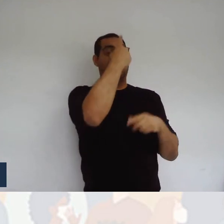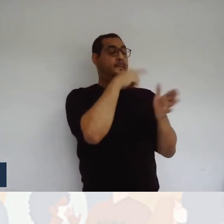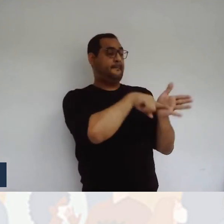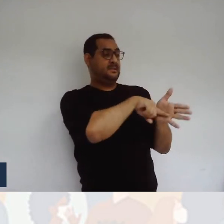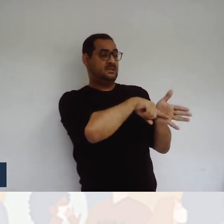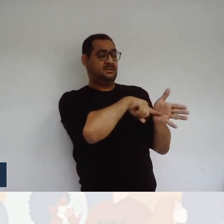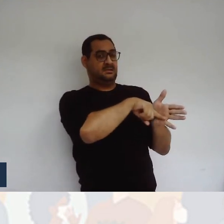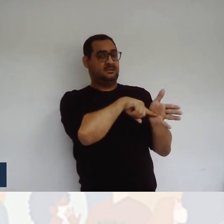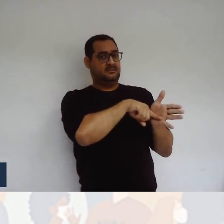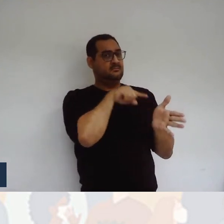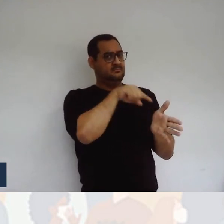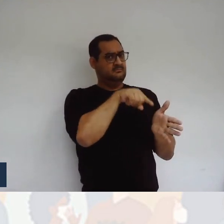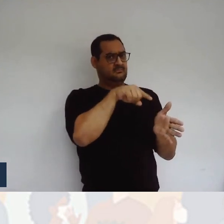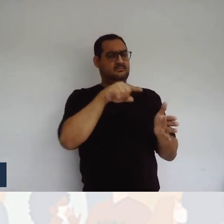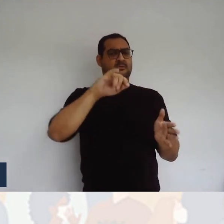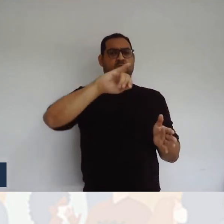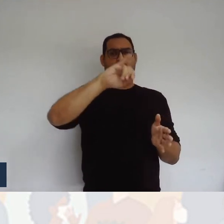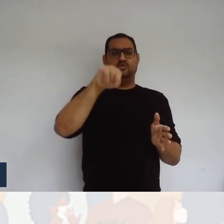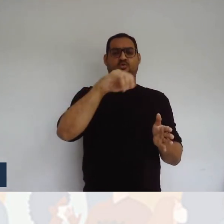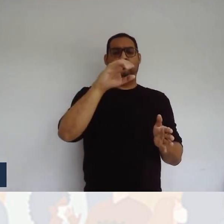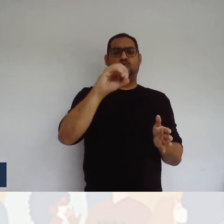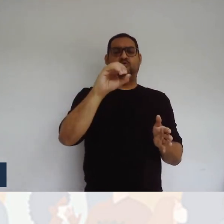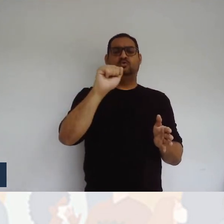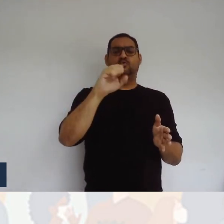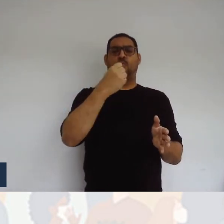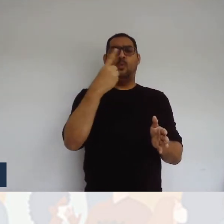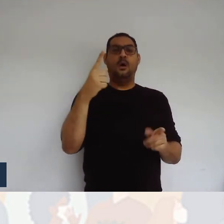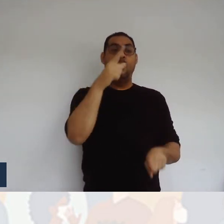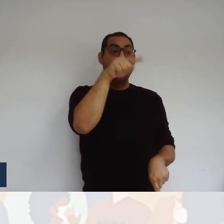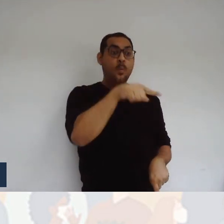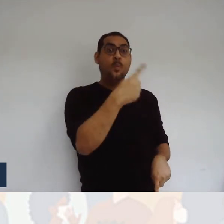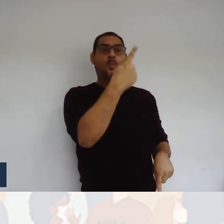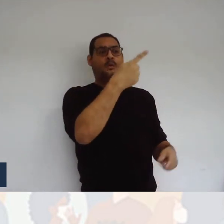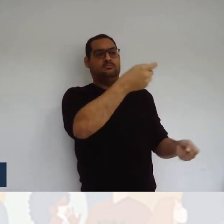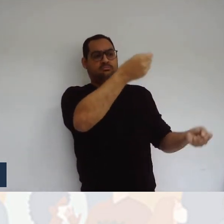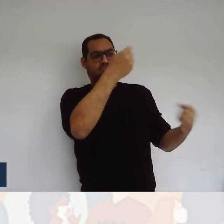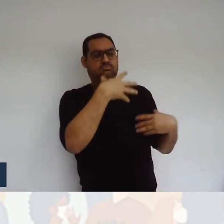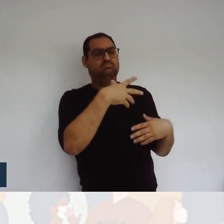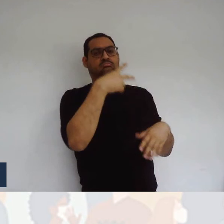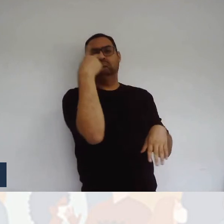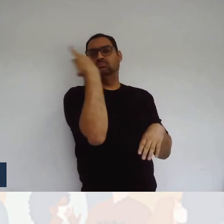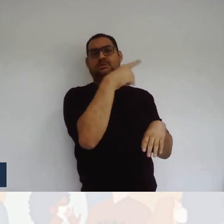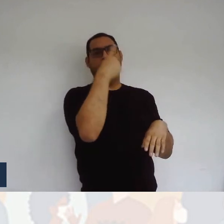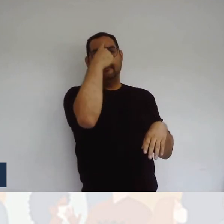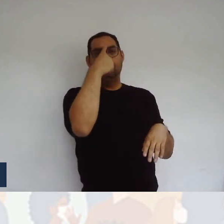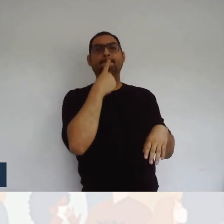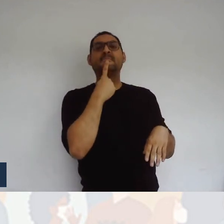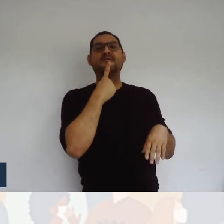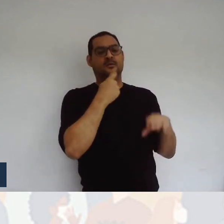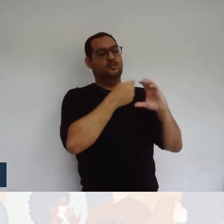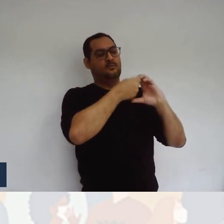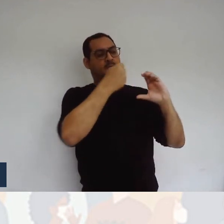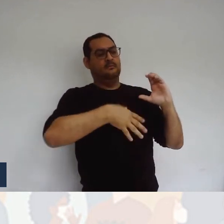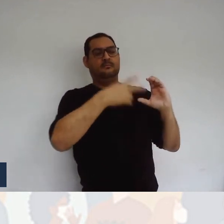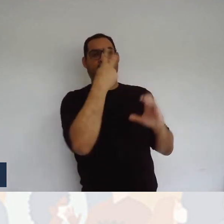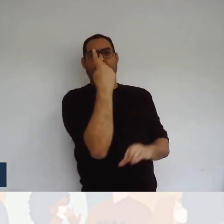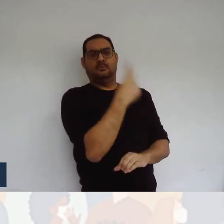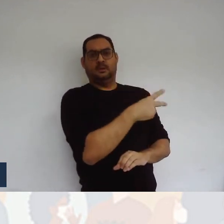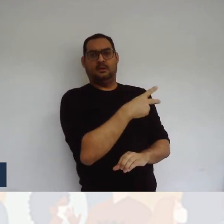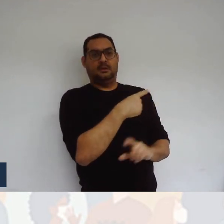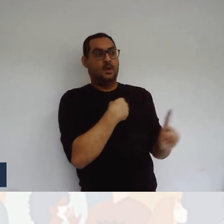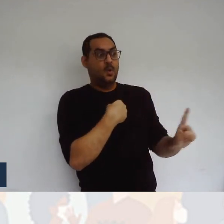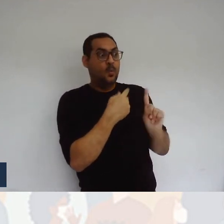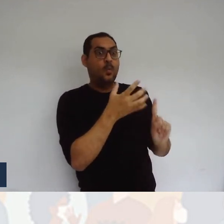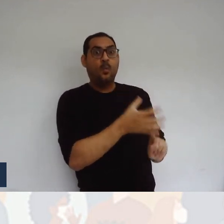né? Desse homem e com suas características específicas e o que